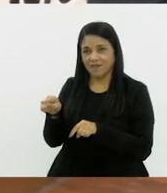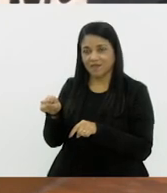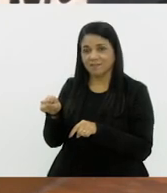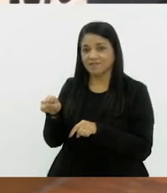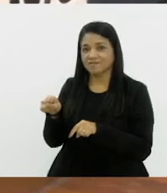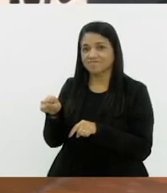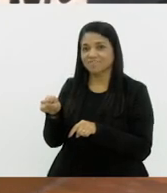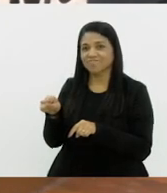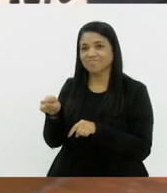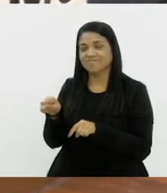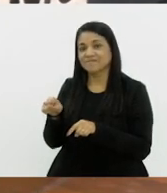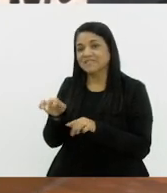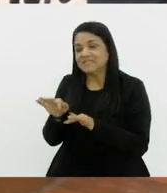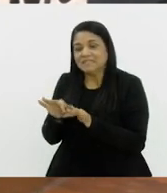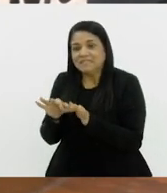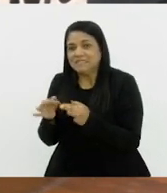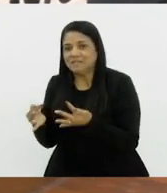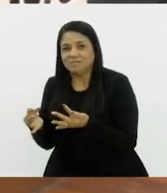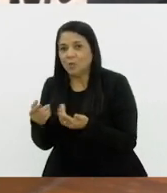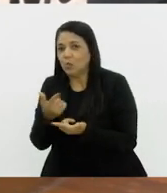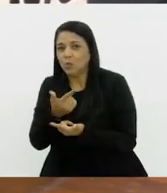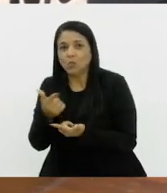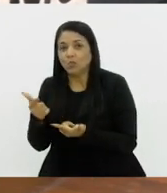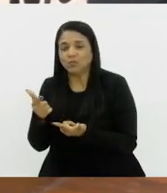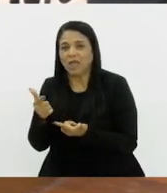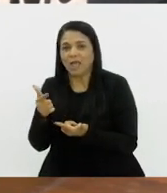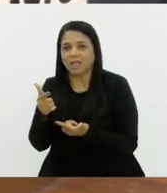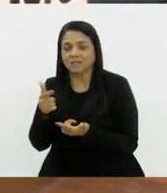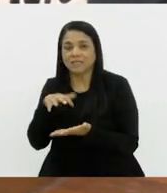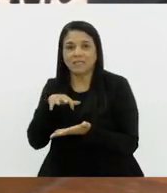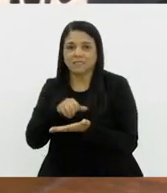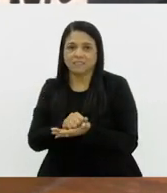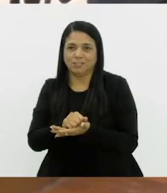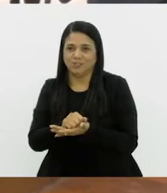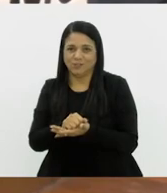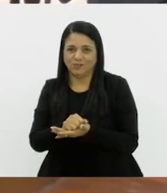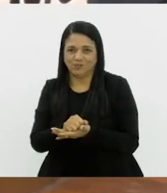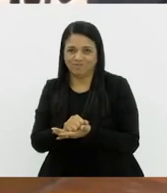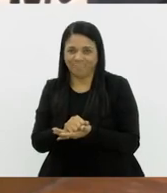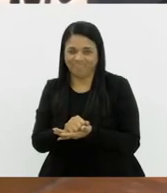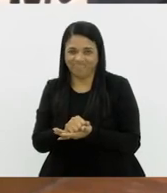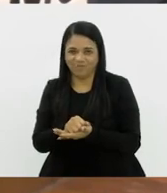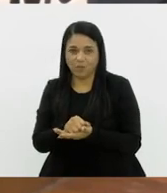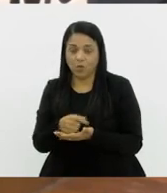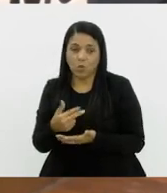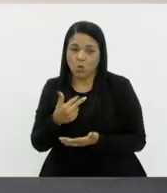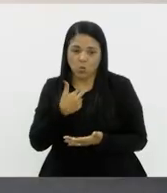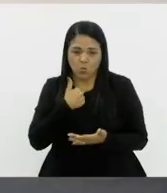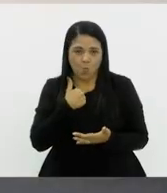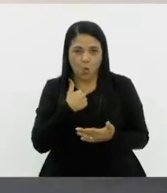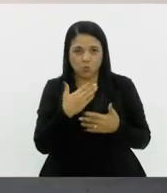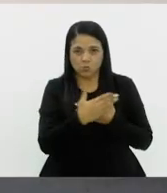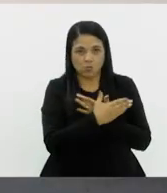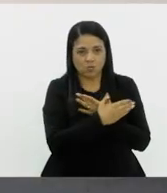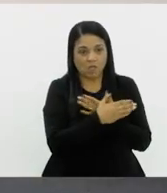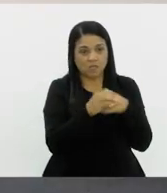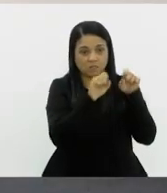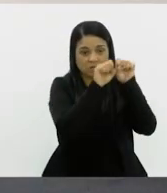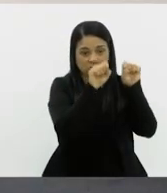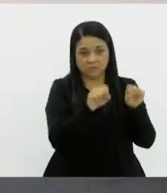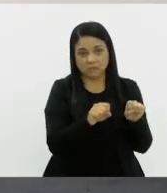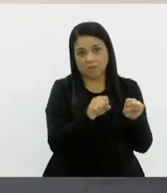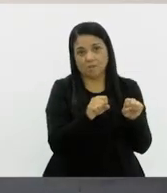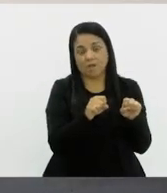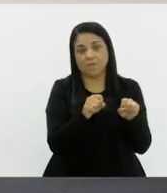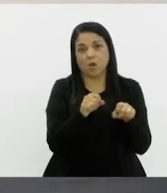caseiro e que não tem a menor certificação, tá bom? Eu não posso usar um sistema desse para controlar uma aeronave. Se